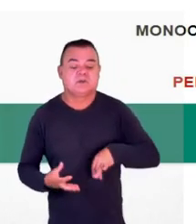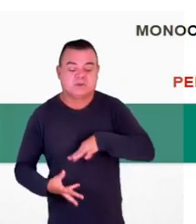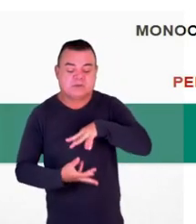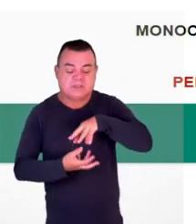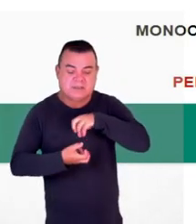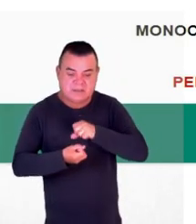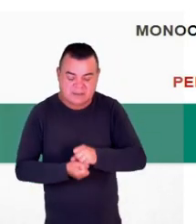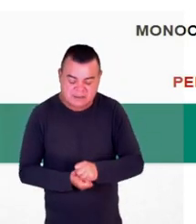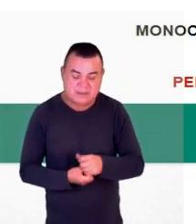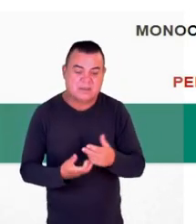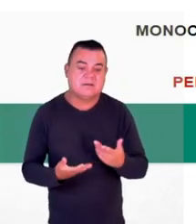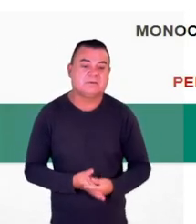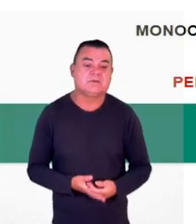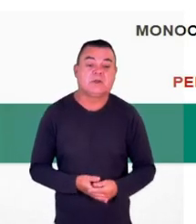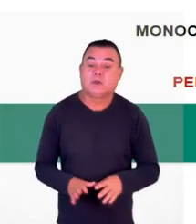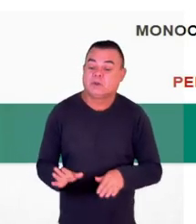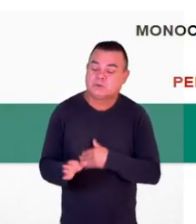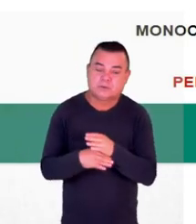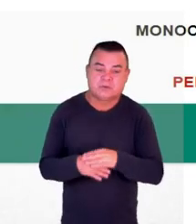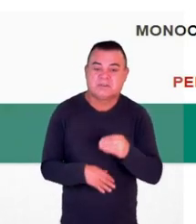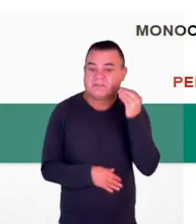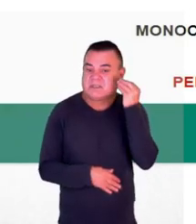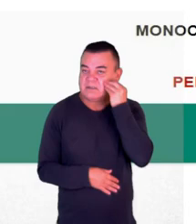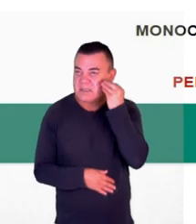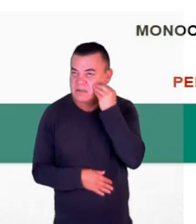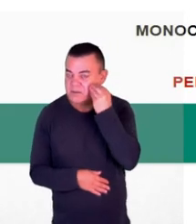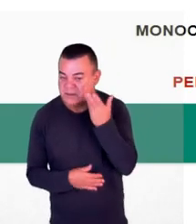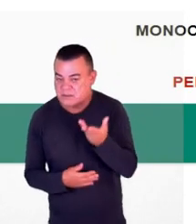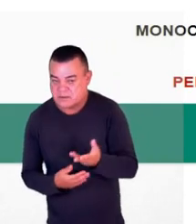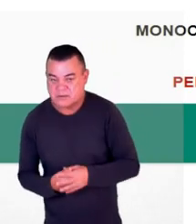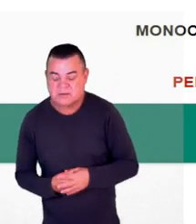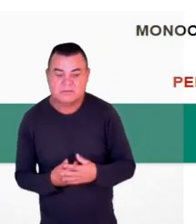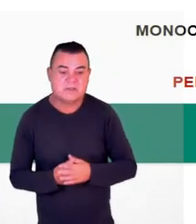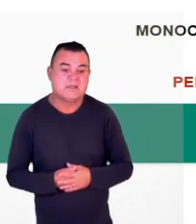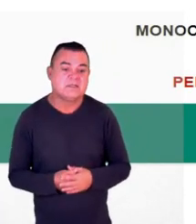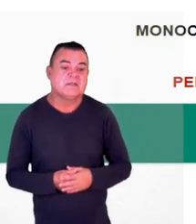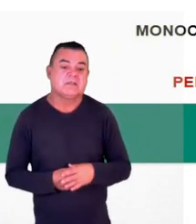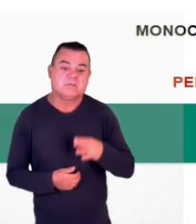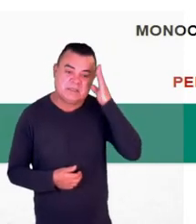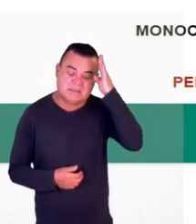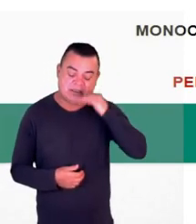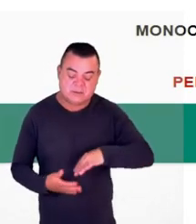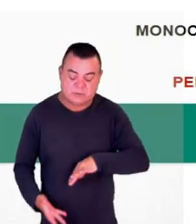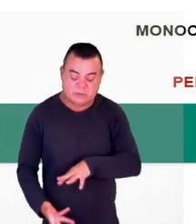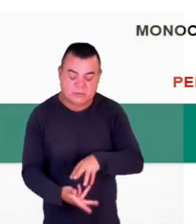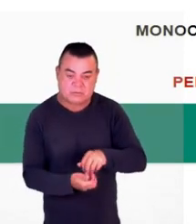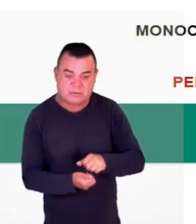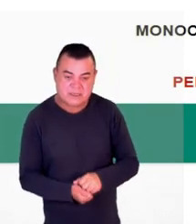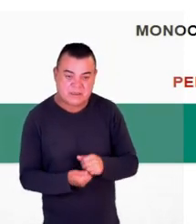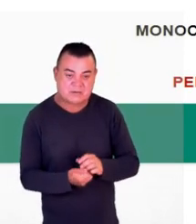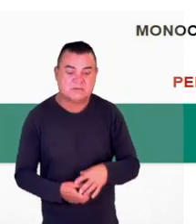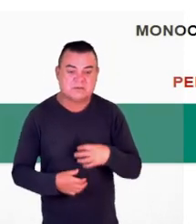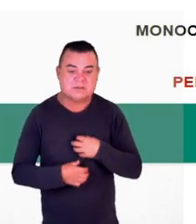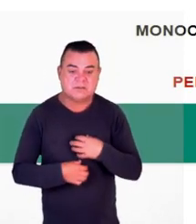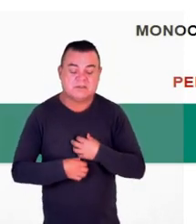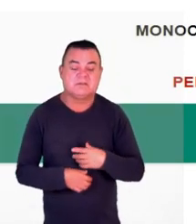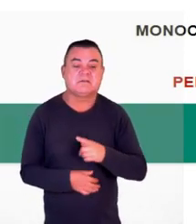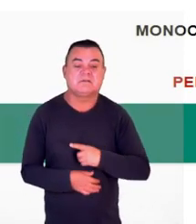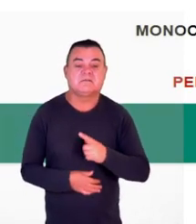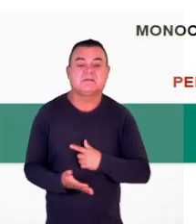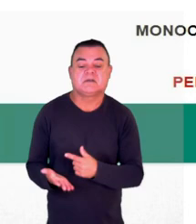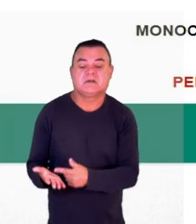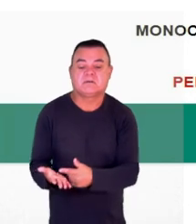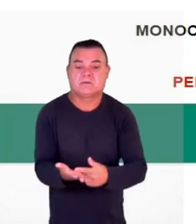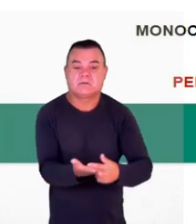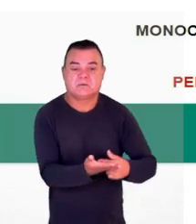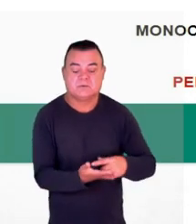movimentação as tentativas diplomáticas né ou da da militância global no sentido de de de de ter acordos globais